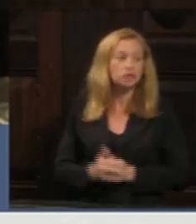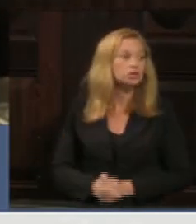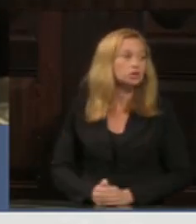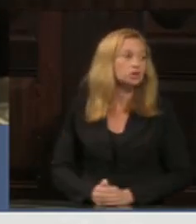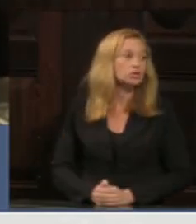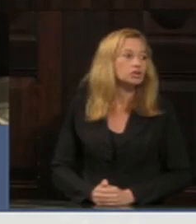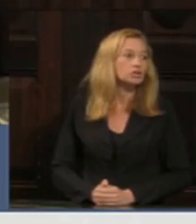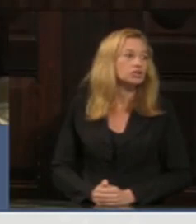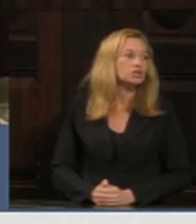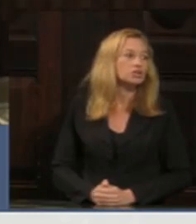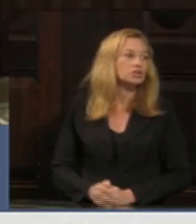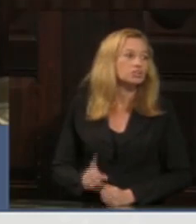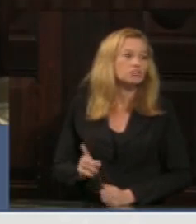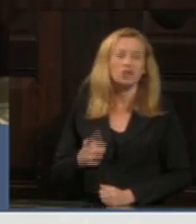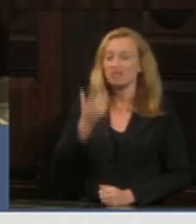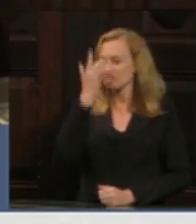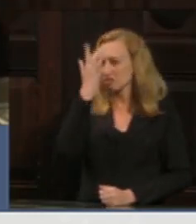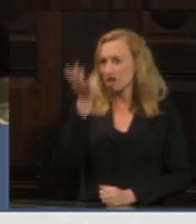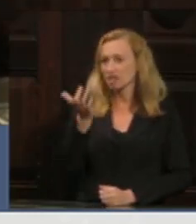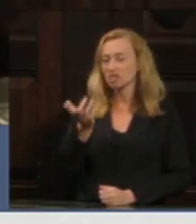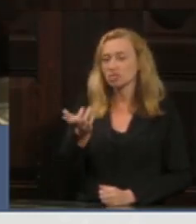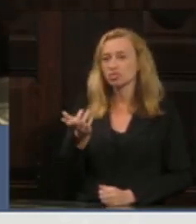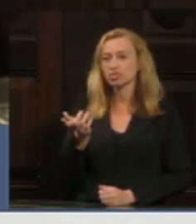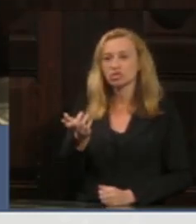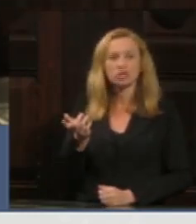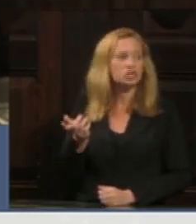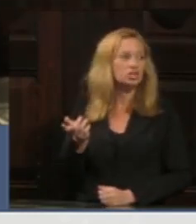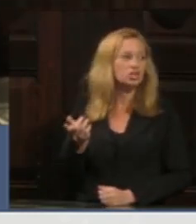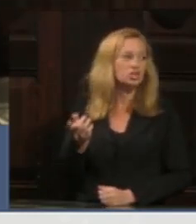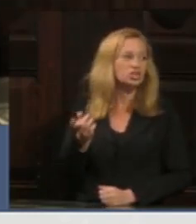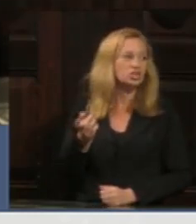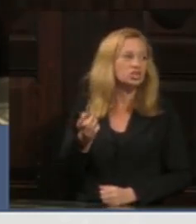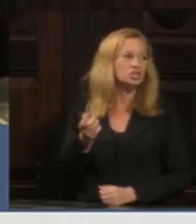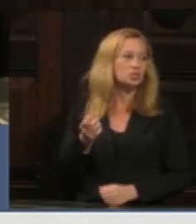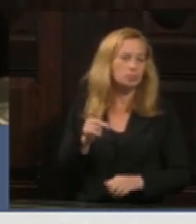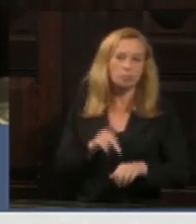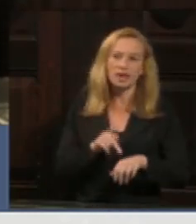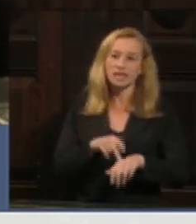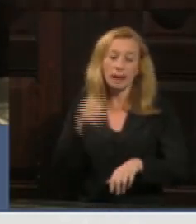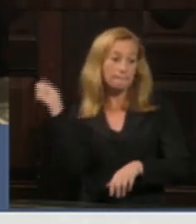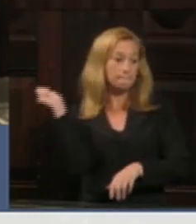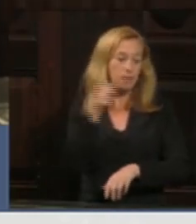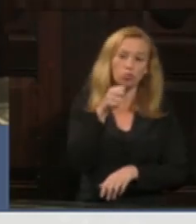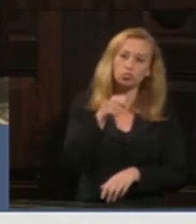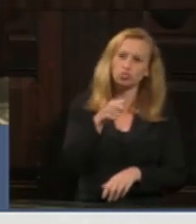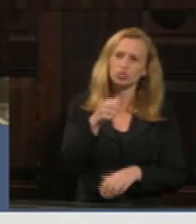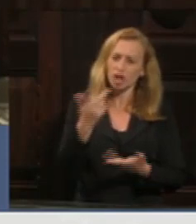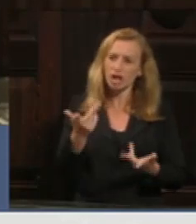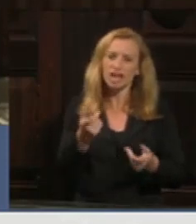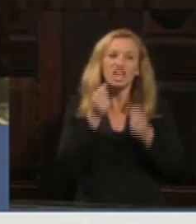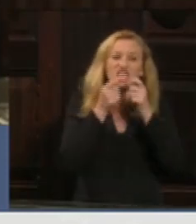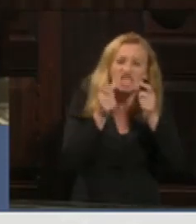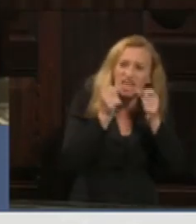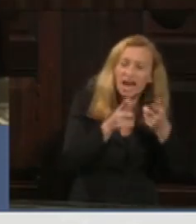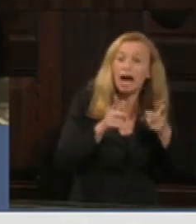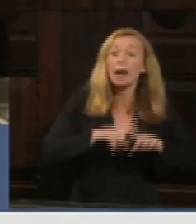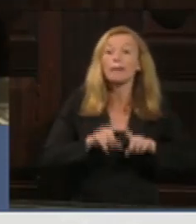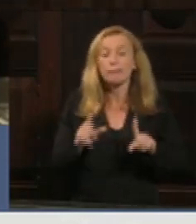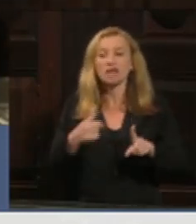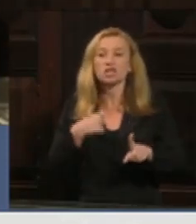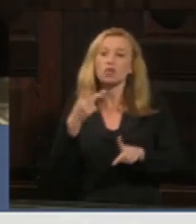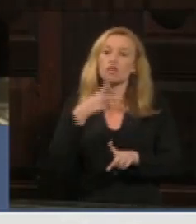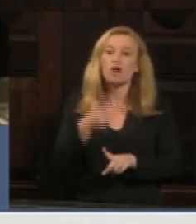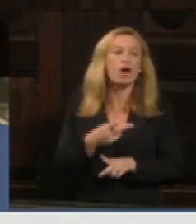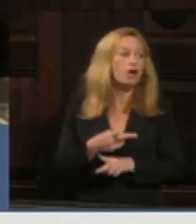como é muito fácil, em geral se diz, é muito fácil atirar pedra, né? Enfim, estar na oposição parece fácil, mas assim, eu